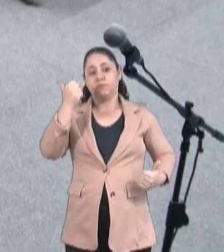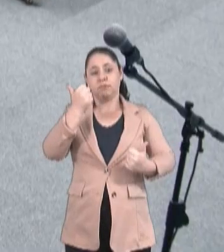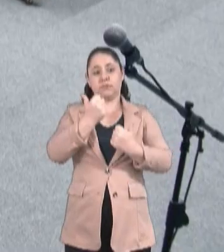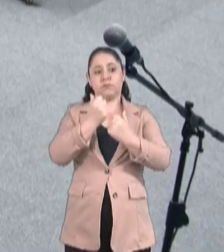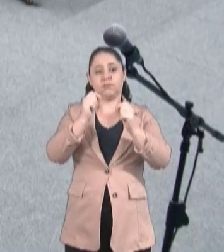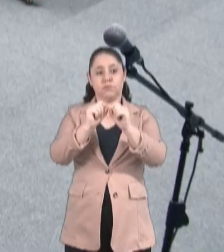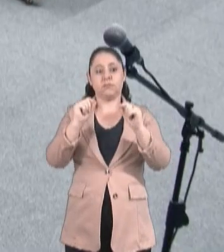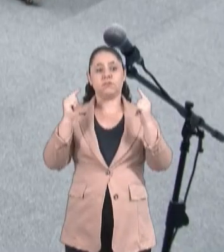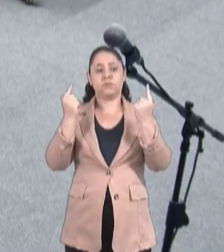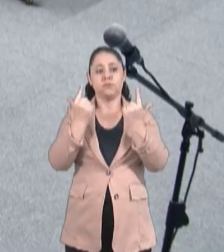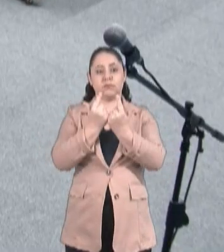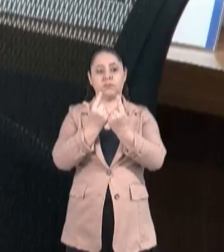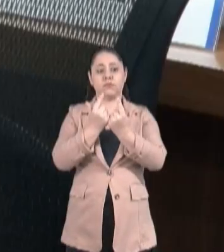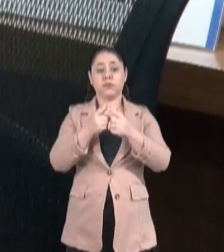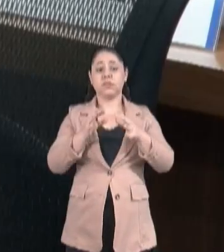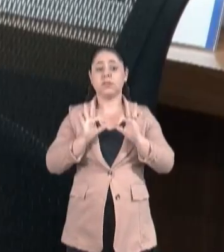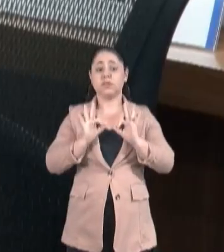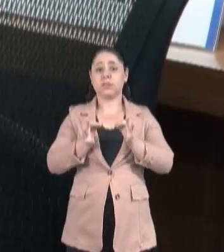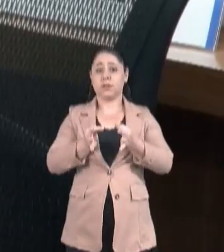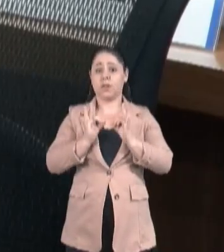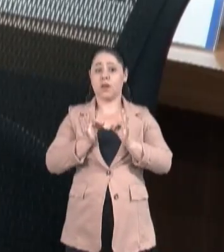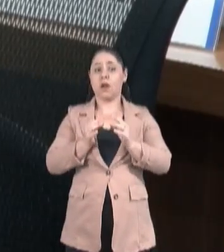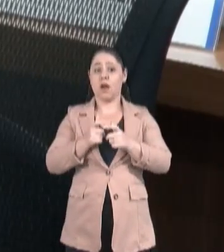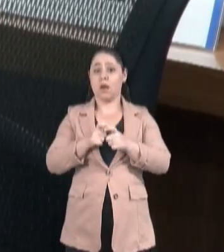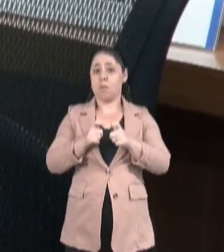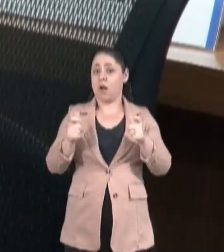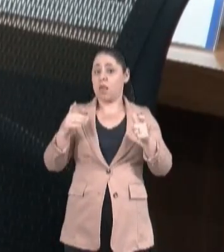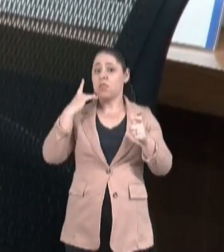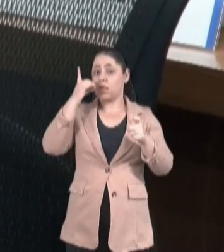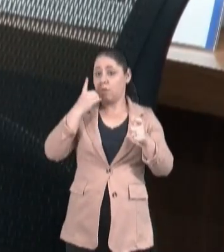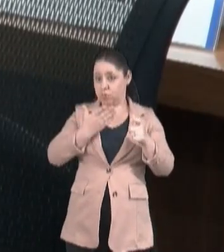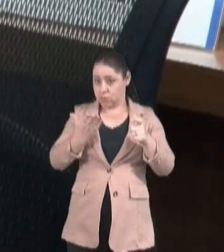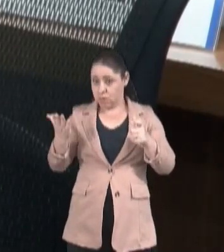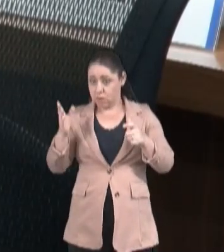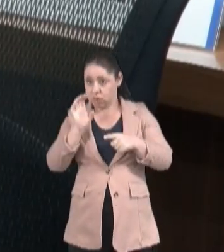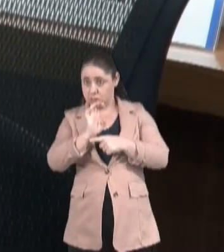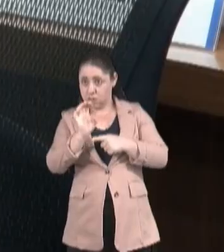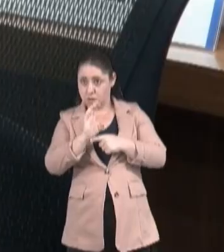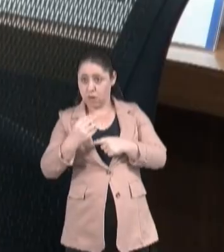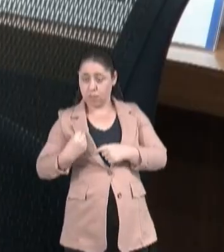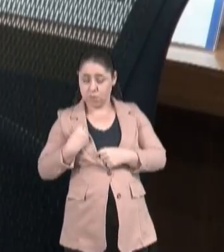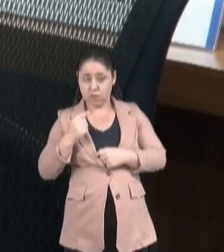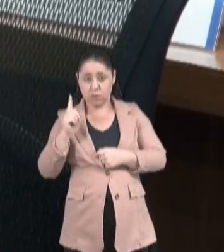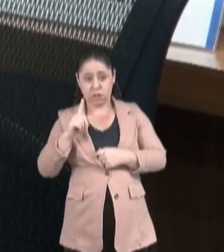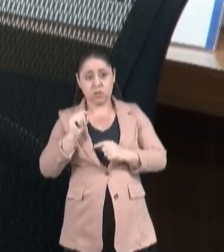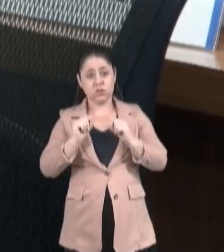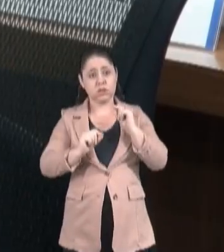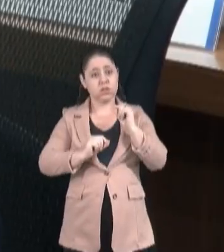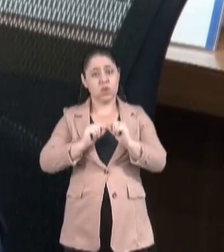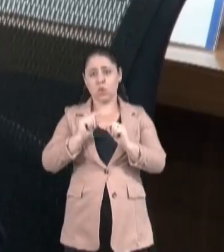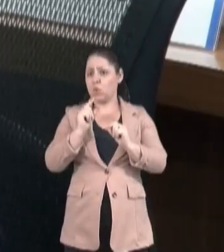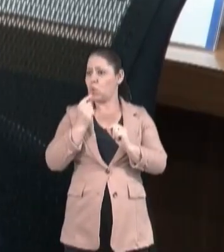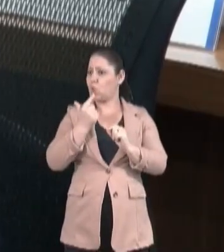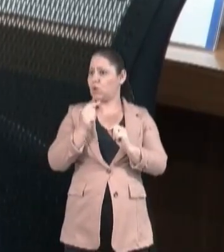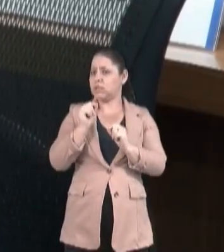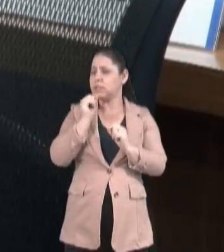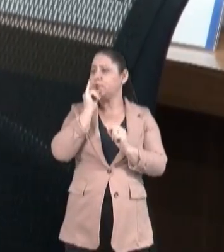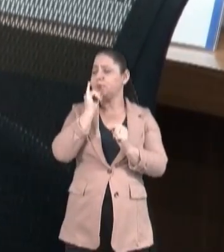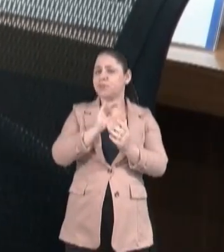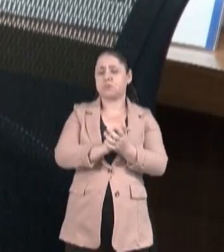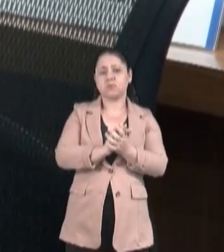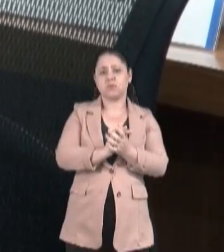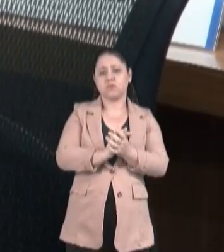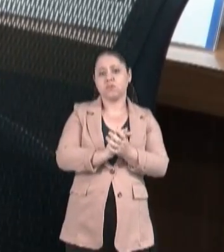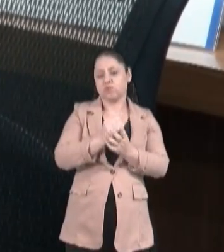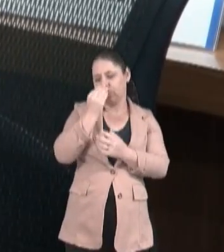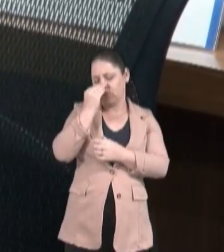apoio dessa Casa Legislativa. Eu tenho certeza que a imensa maioria dos deputados estaduais aqui presentes, que não abrem mão da